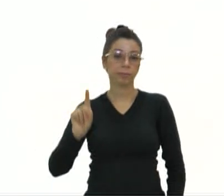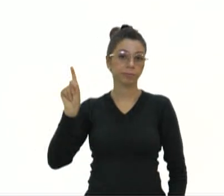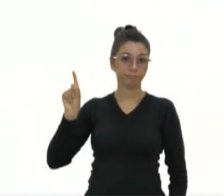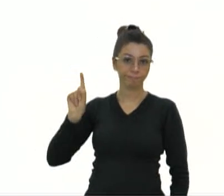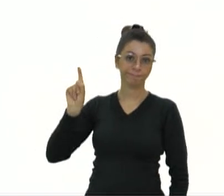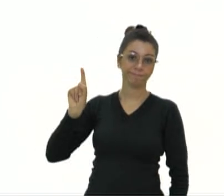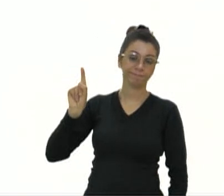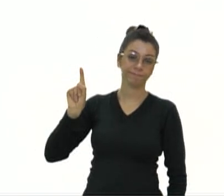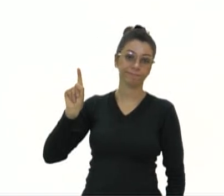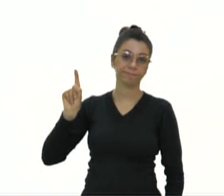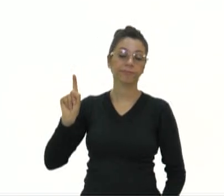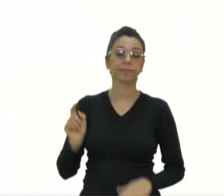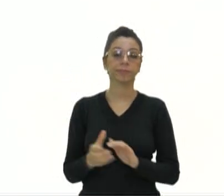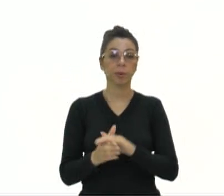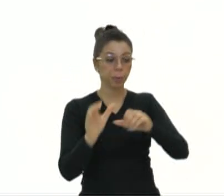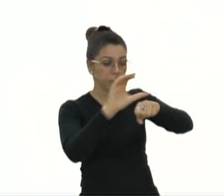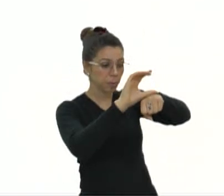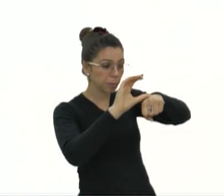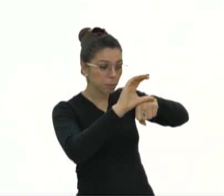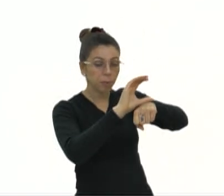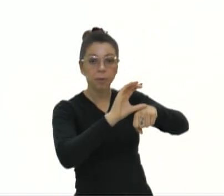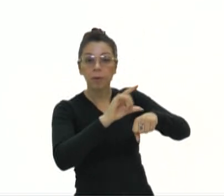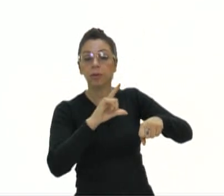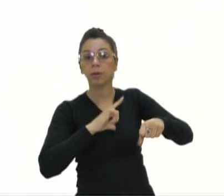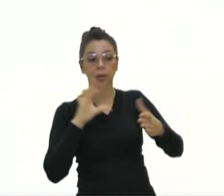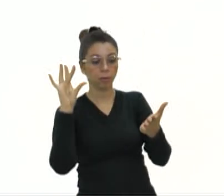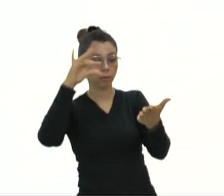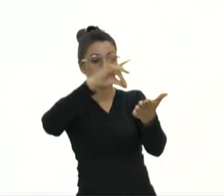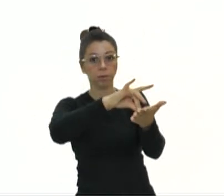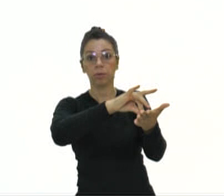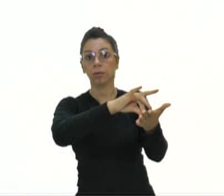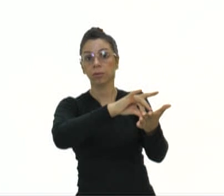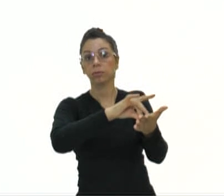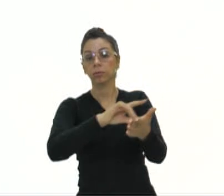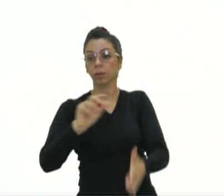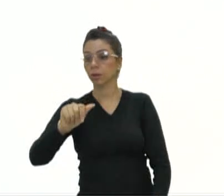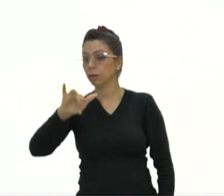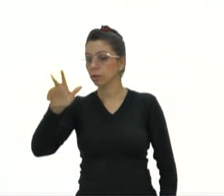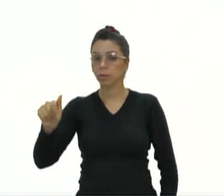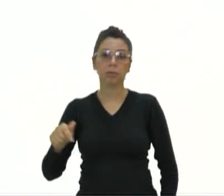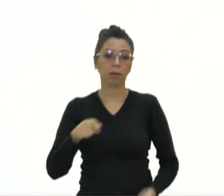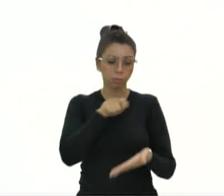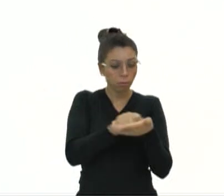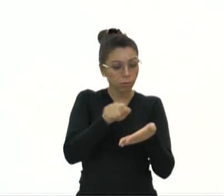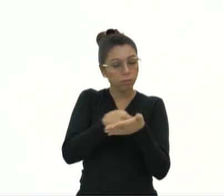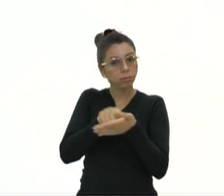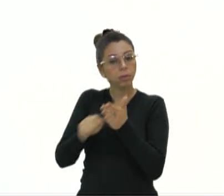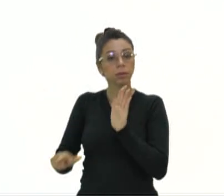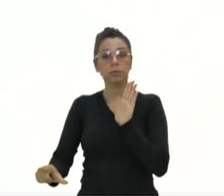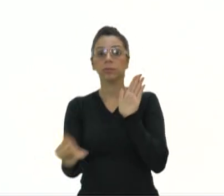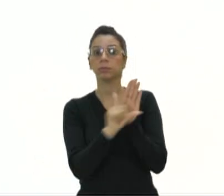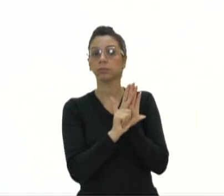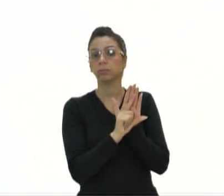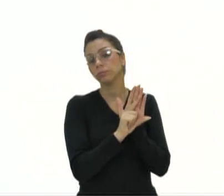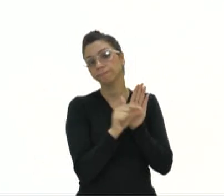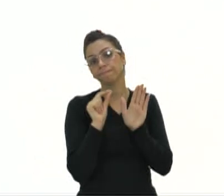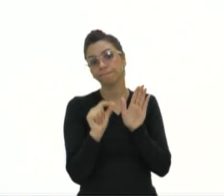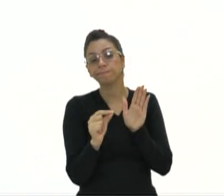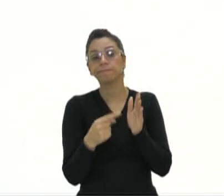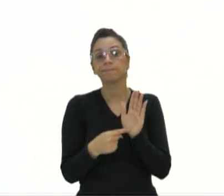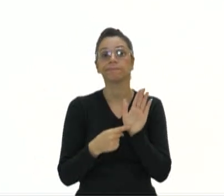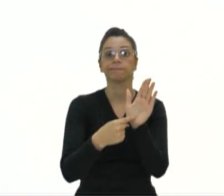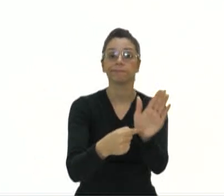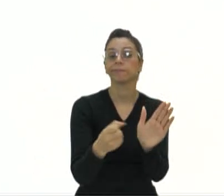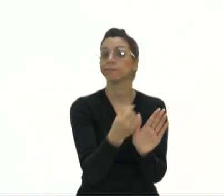em que na Constituição oficial da África do Sul você tinha escritas leis que